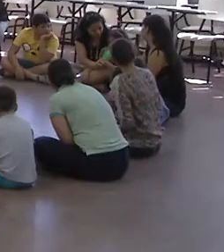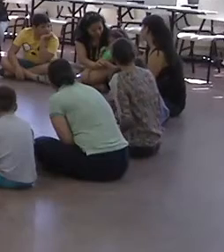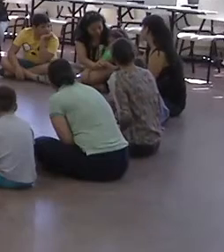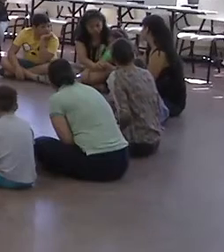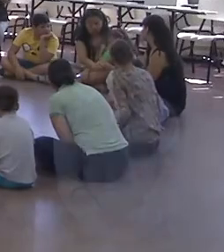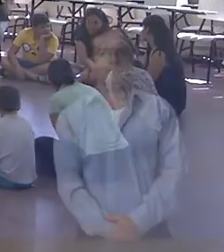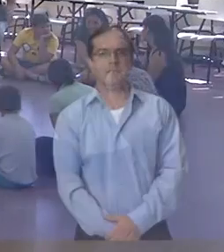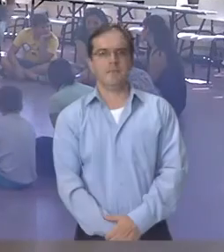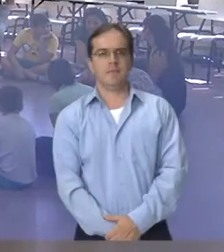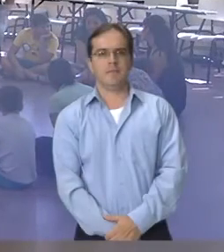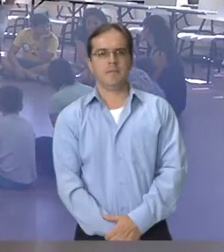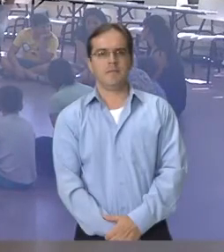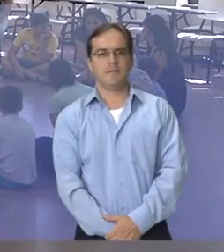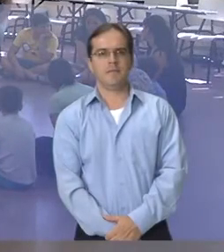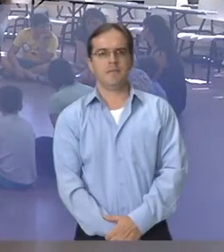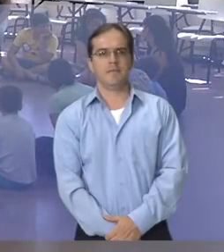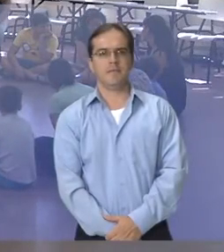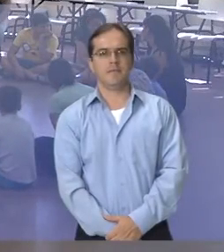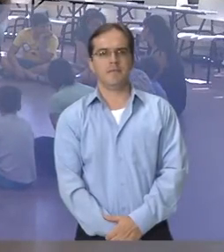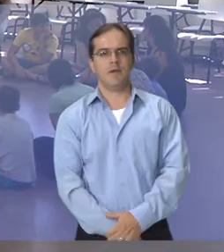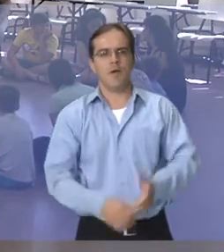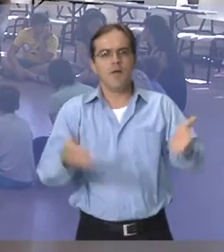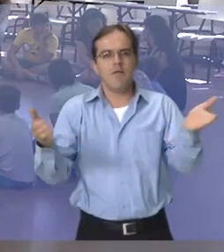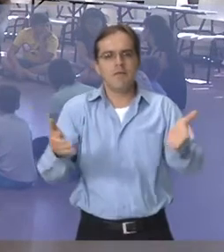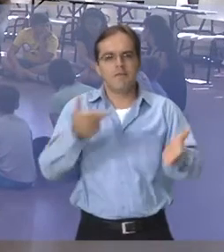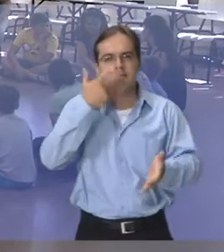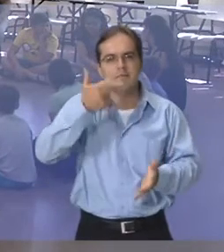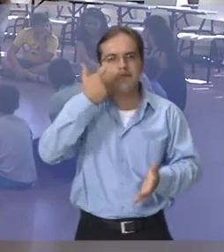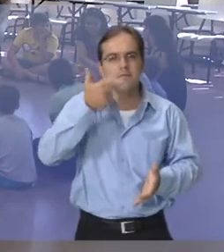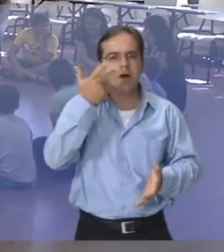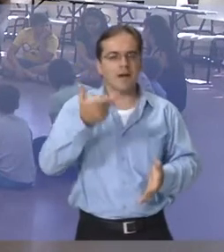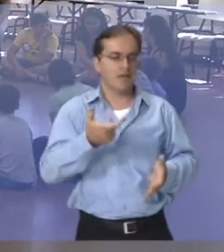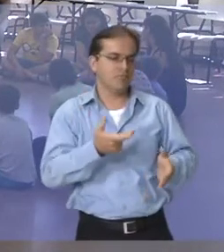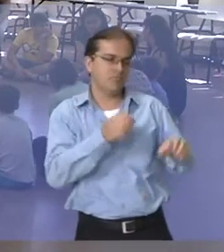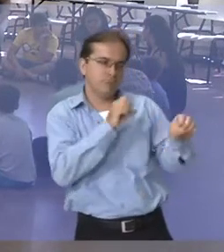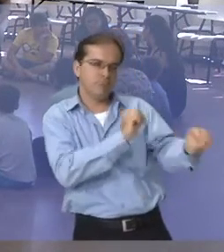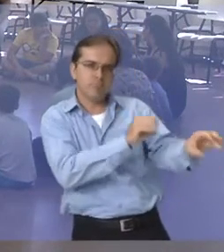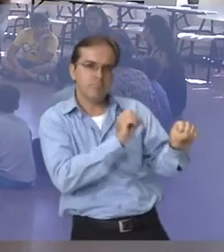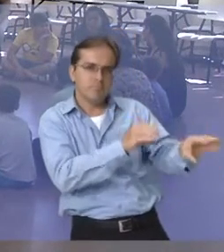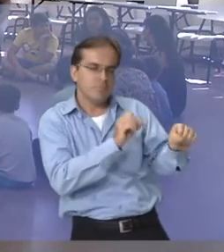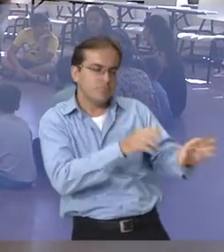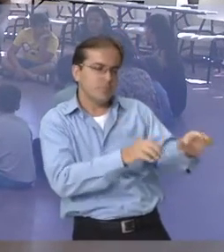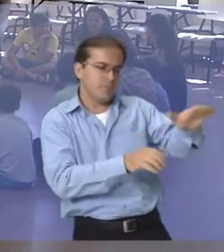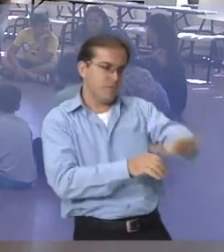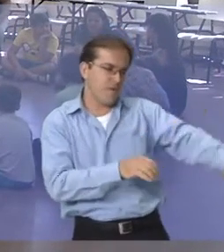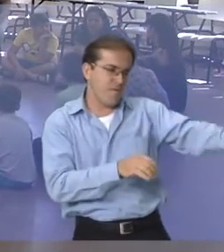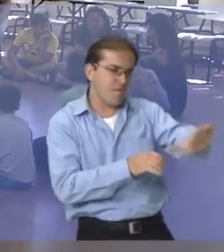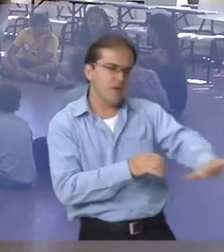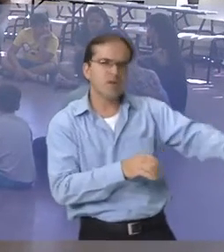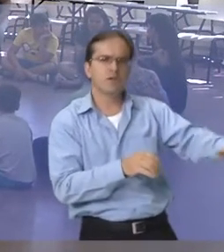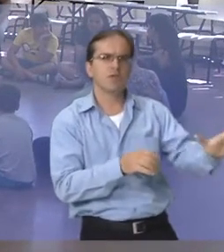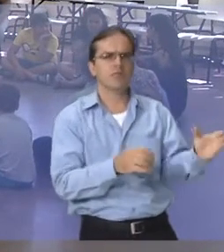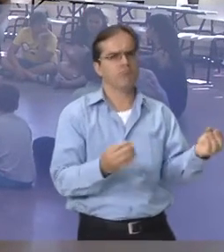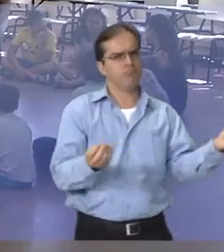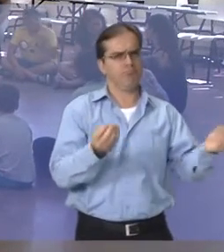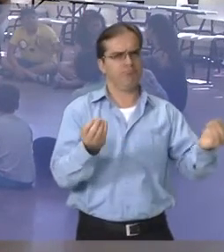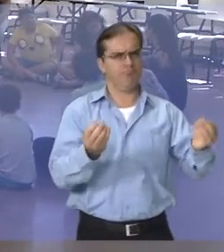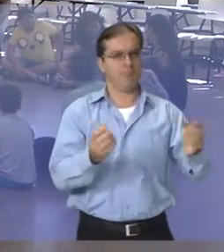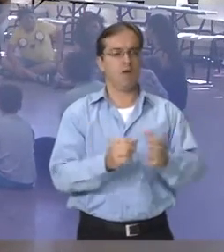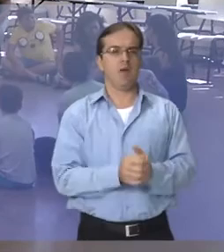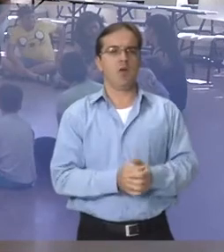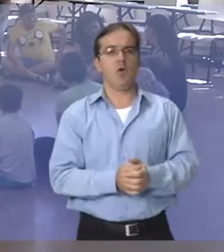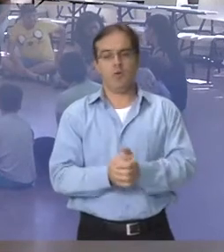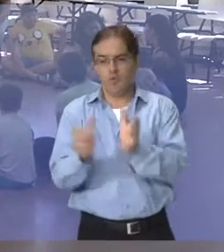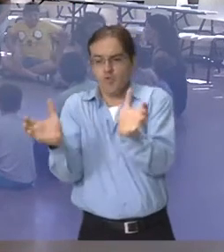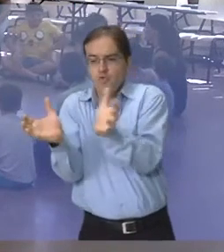Hoje nós vamos falar sobre educação infantil e infâncias, que tem a ver com o nosso núcleo, que é o